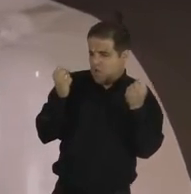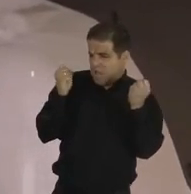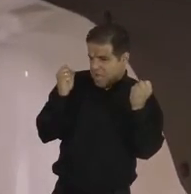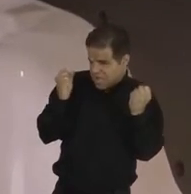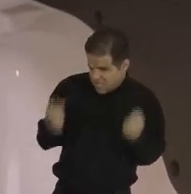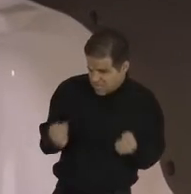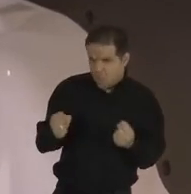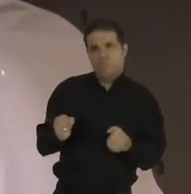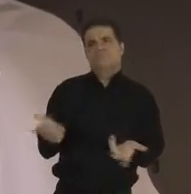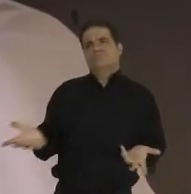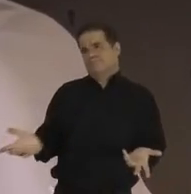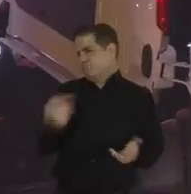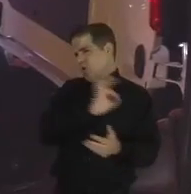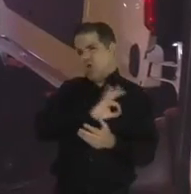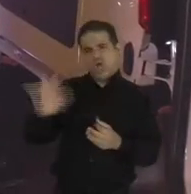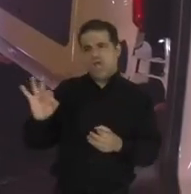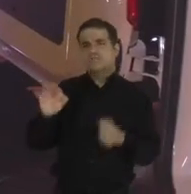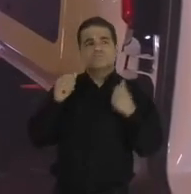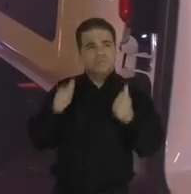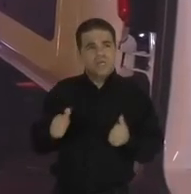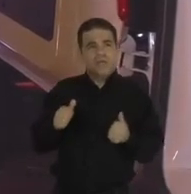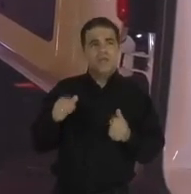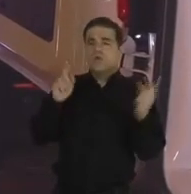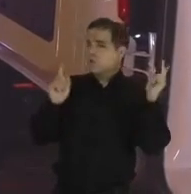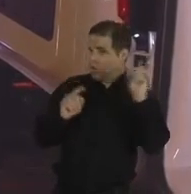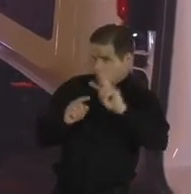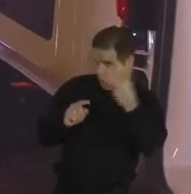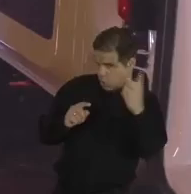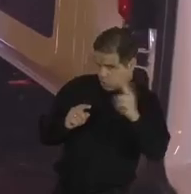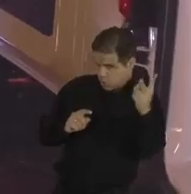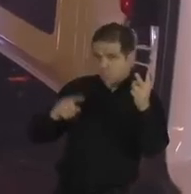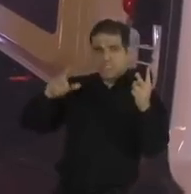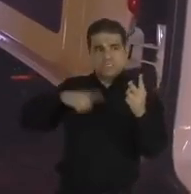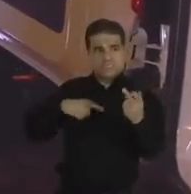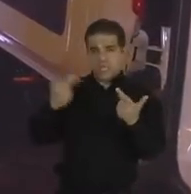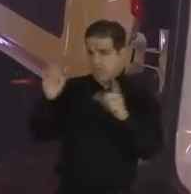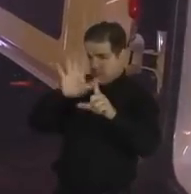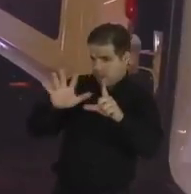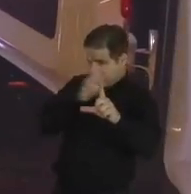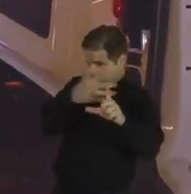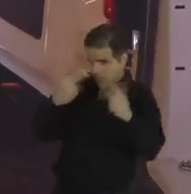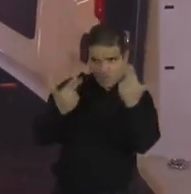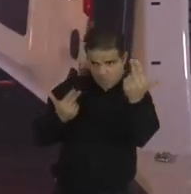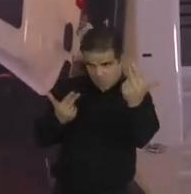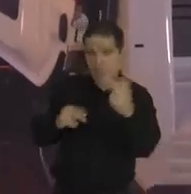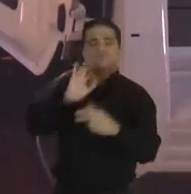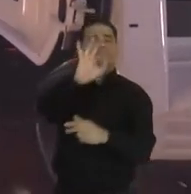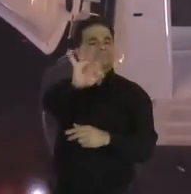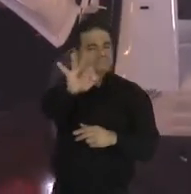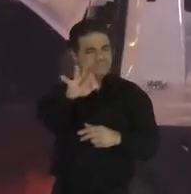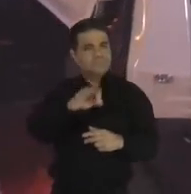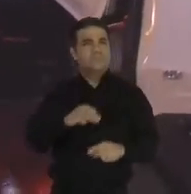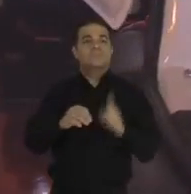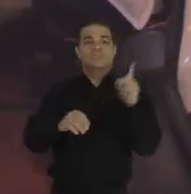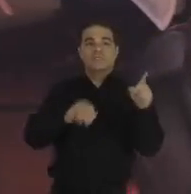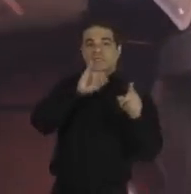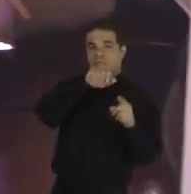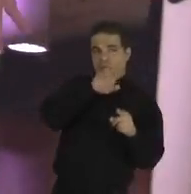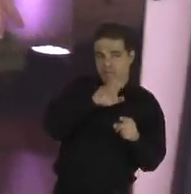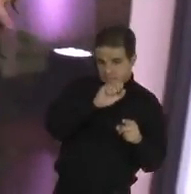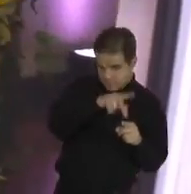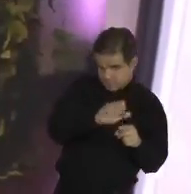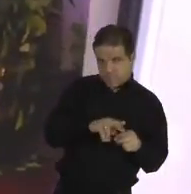carga isso faz toda a diferença e as os dois veículos tem a mesma plataforma se enjoou tanto aí